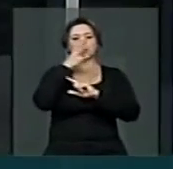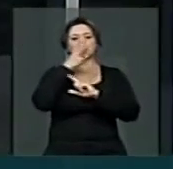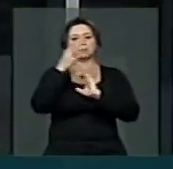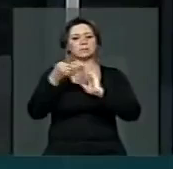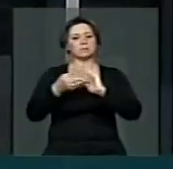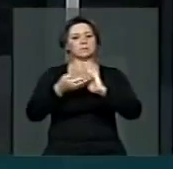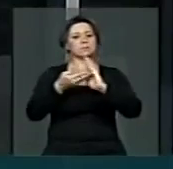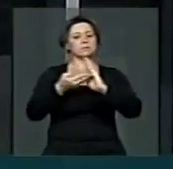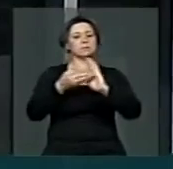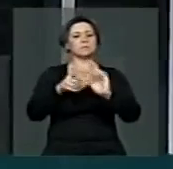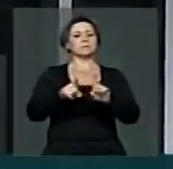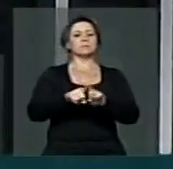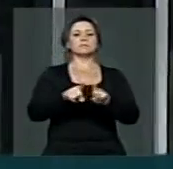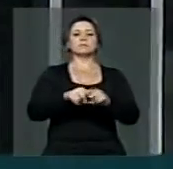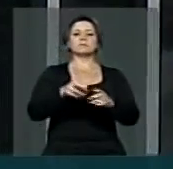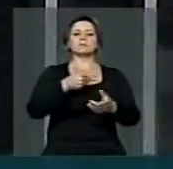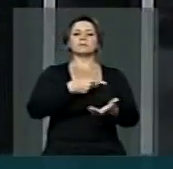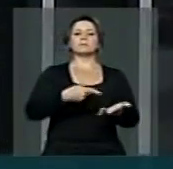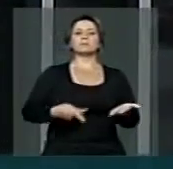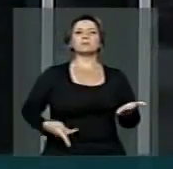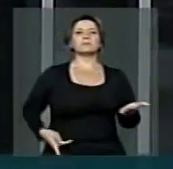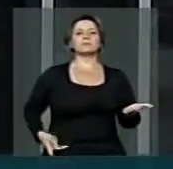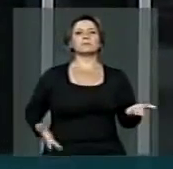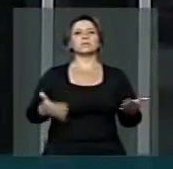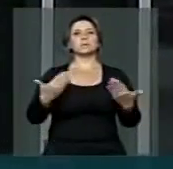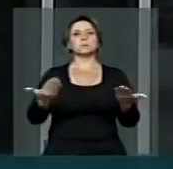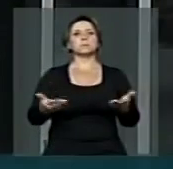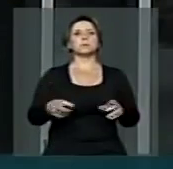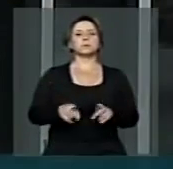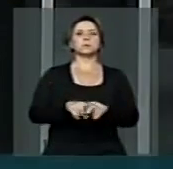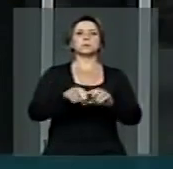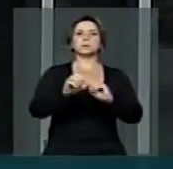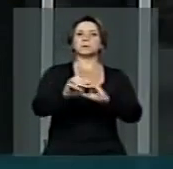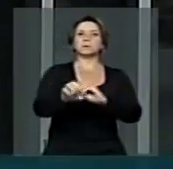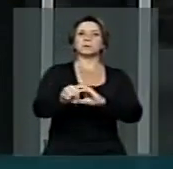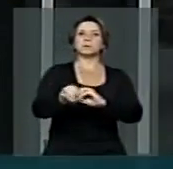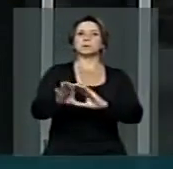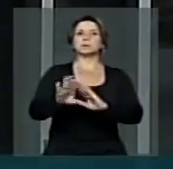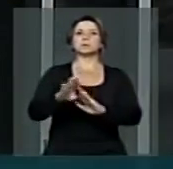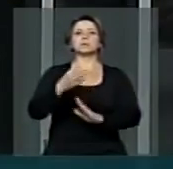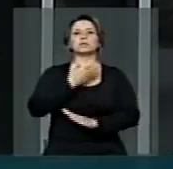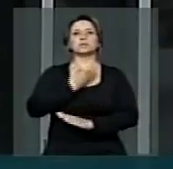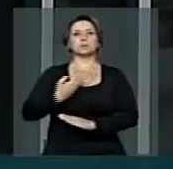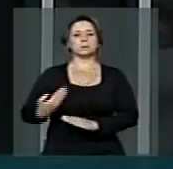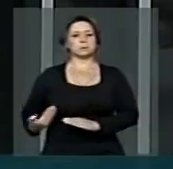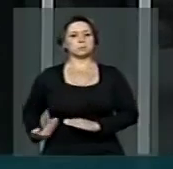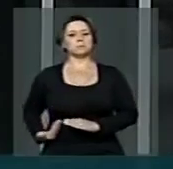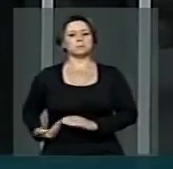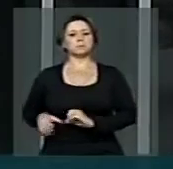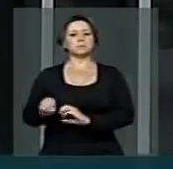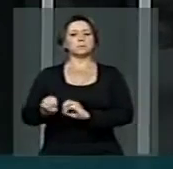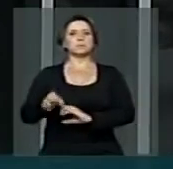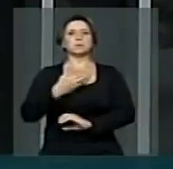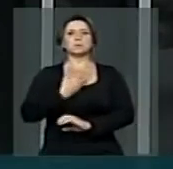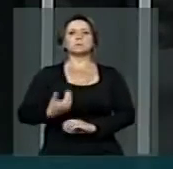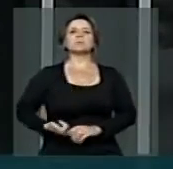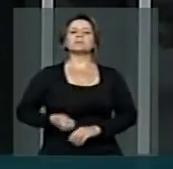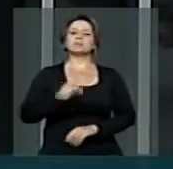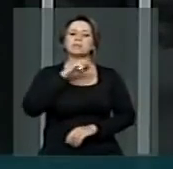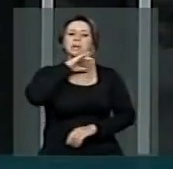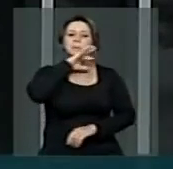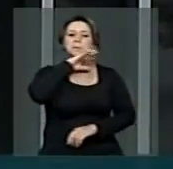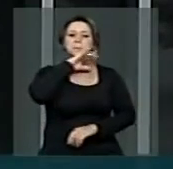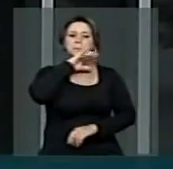Senhor presidente, que o ensino público apresenta carências e deficiências, todos